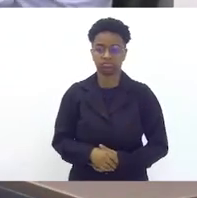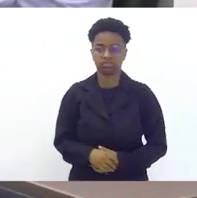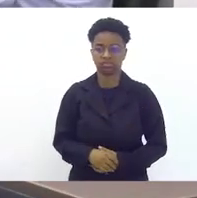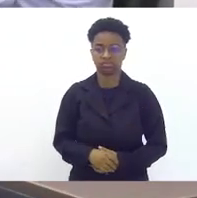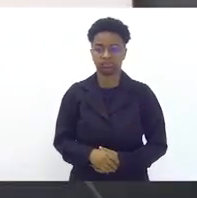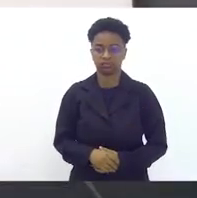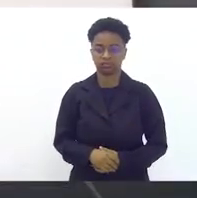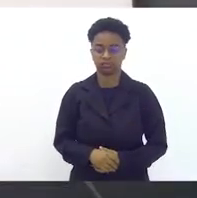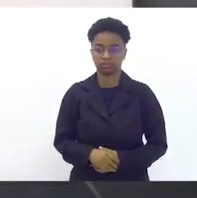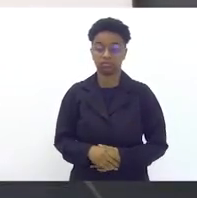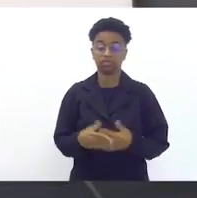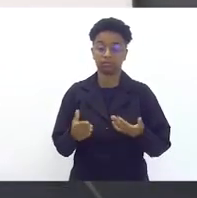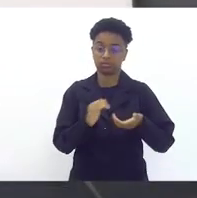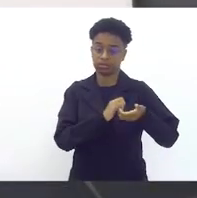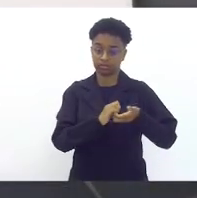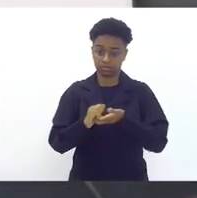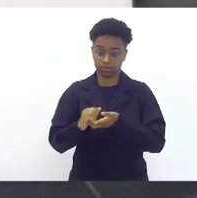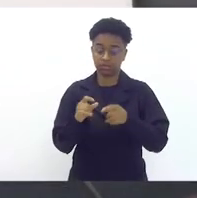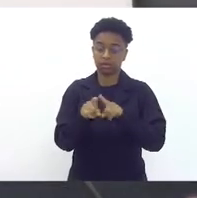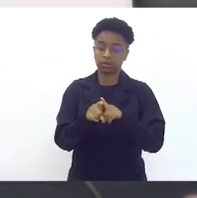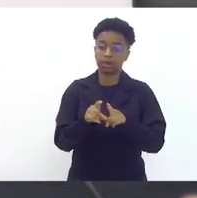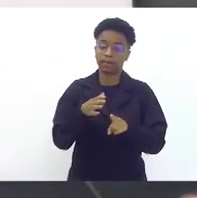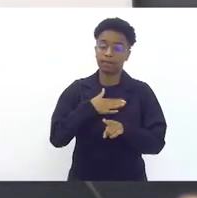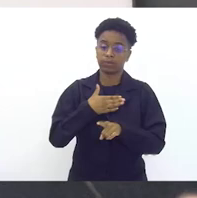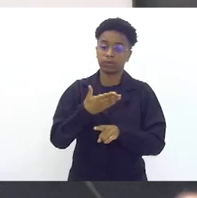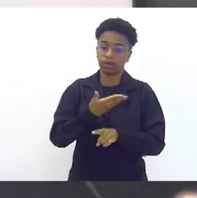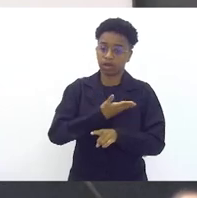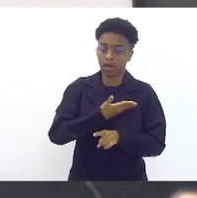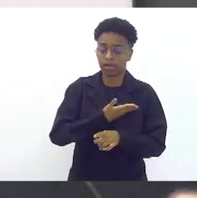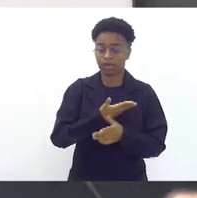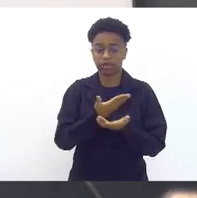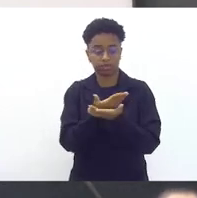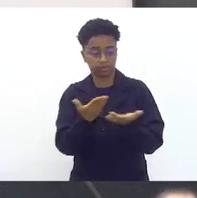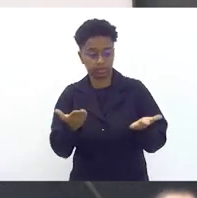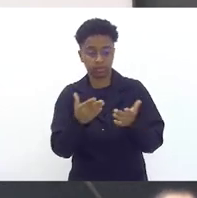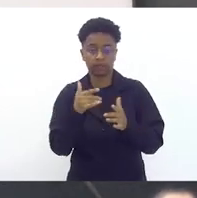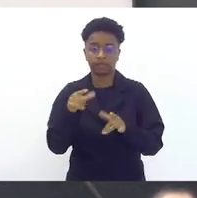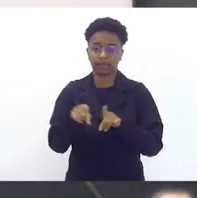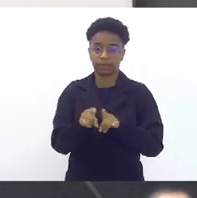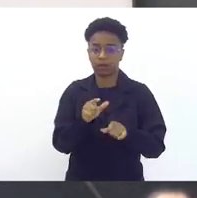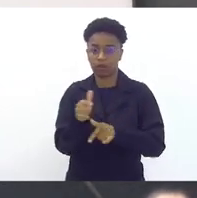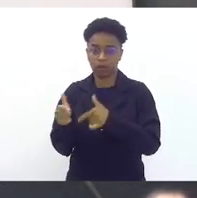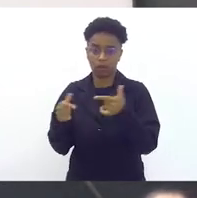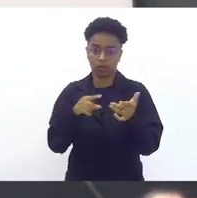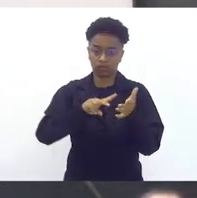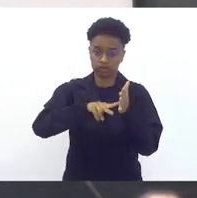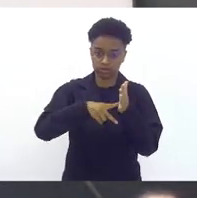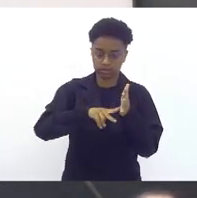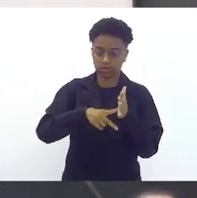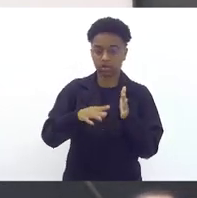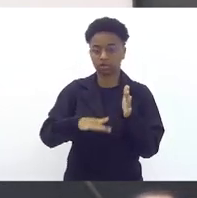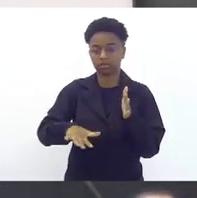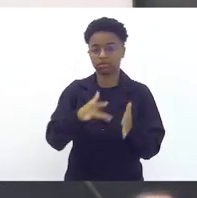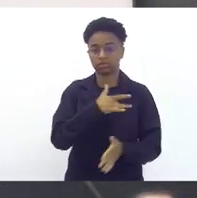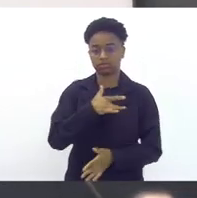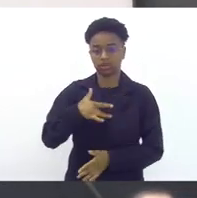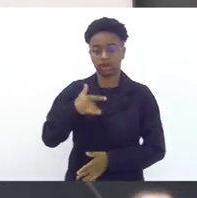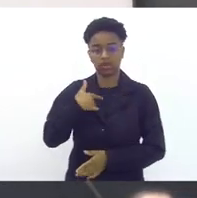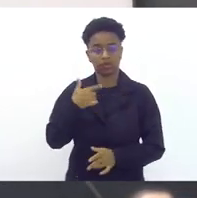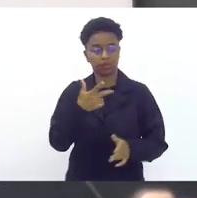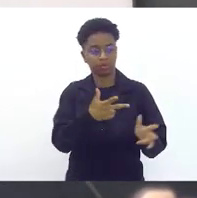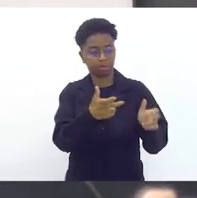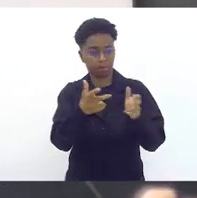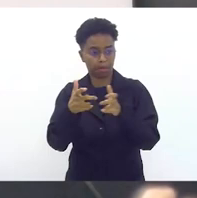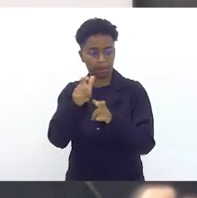E essa saudação aos meus companheiros e companheiras dos demais sindicatos que integram a Intersindical da Saúde. Estou vendo aqui o Tomás, estou